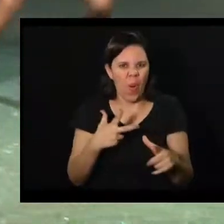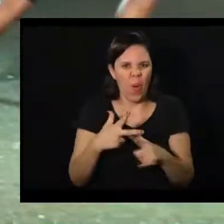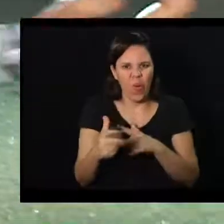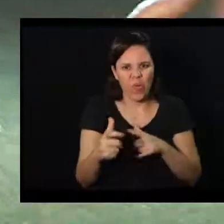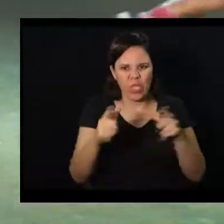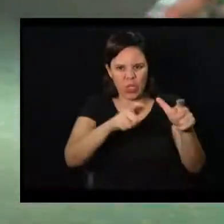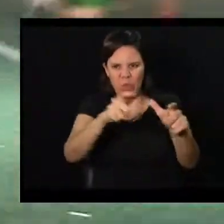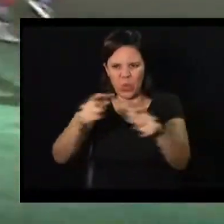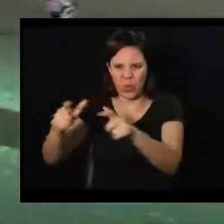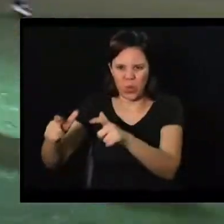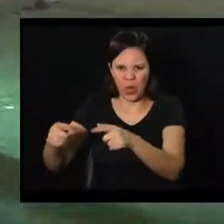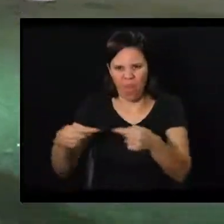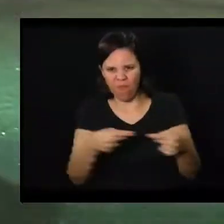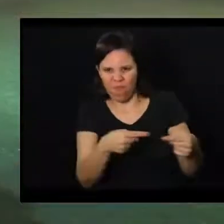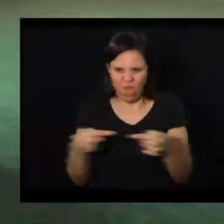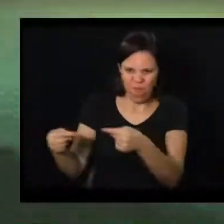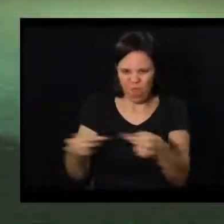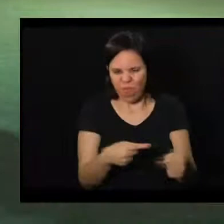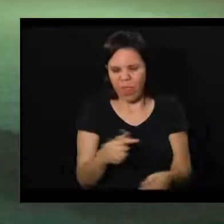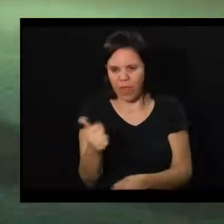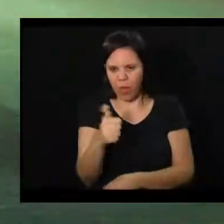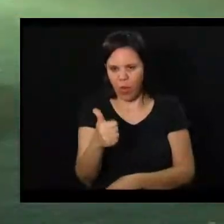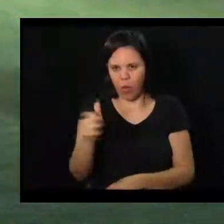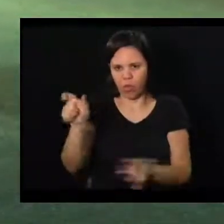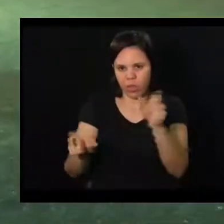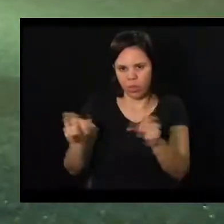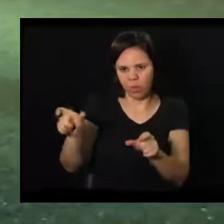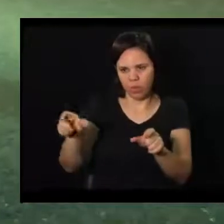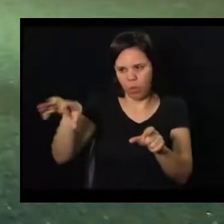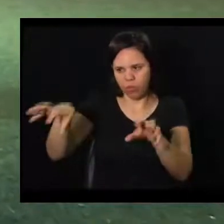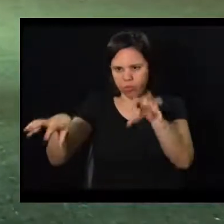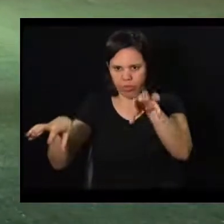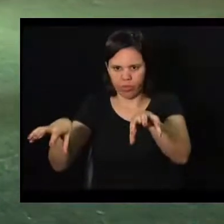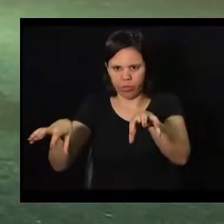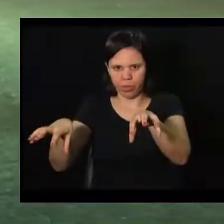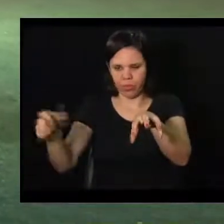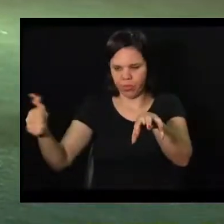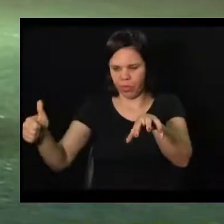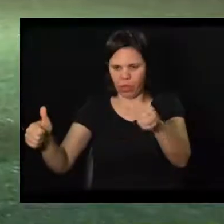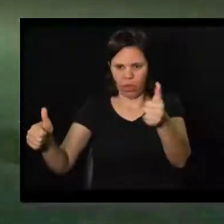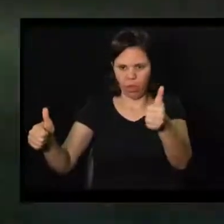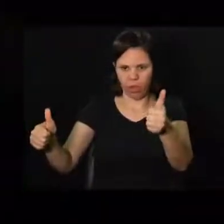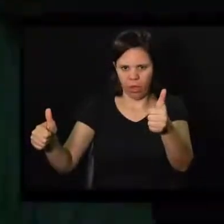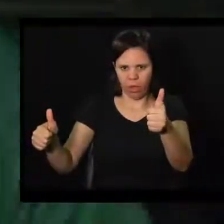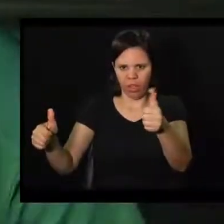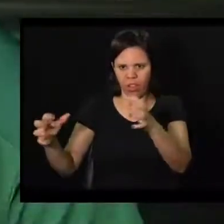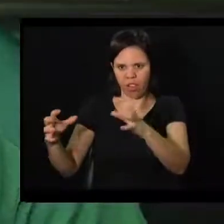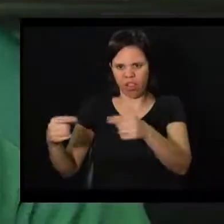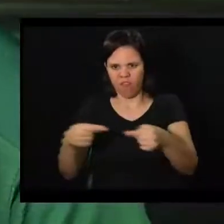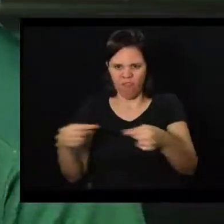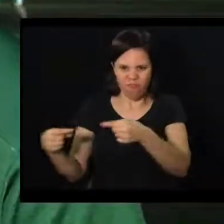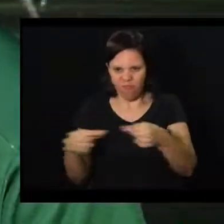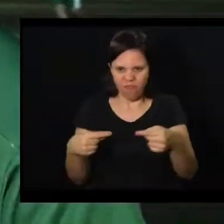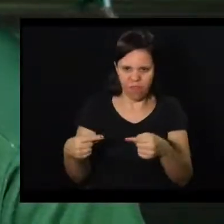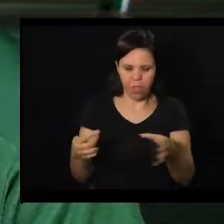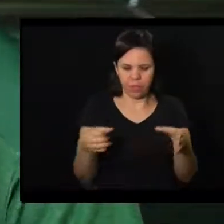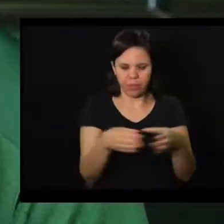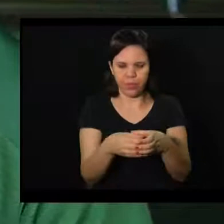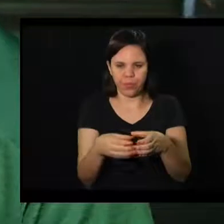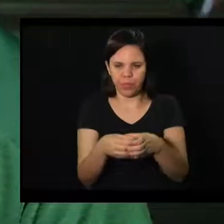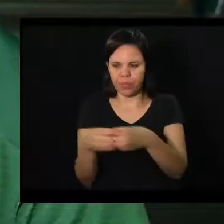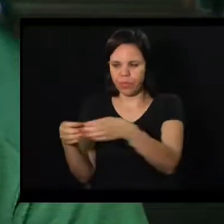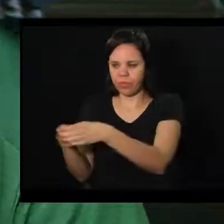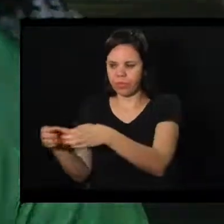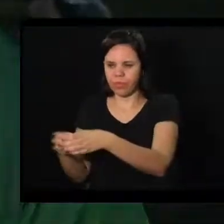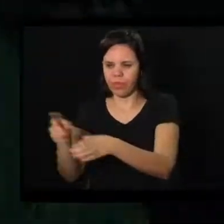território. Em campo, são 11 jogadores de cada lado para travar essa batalha territorial. Um dos times, que o atacante que está